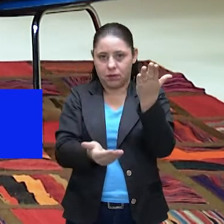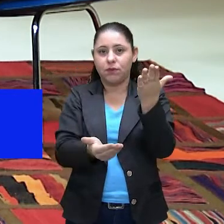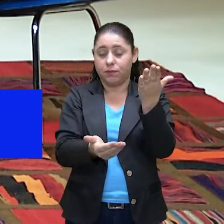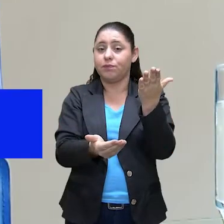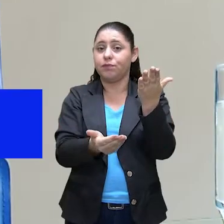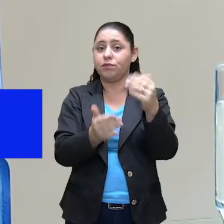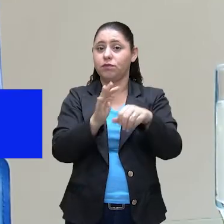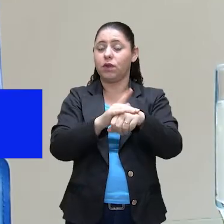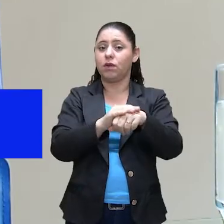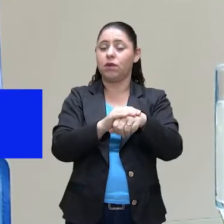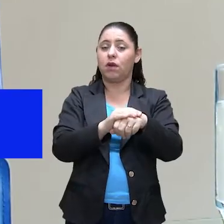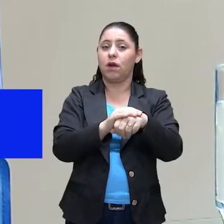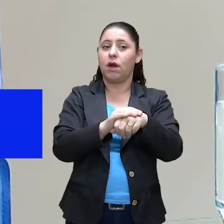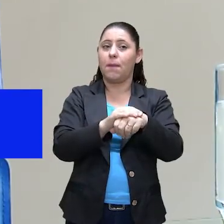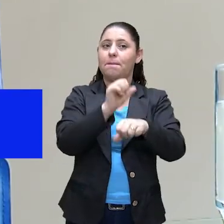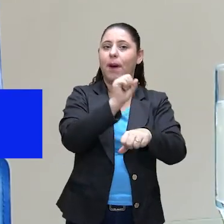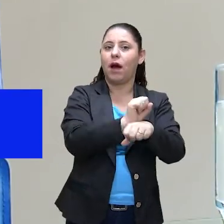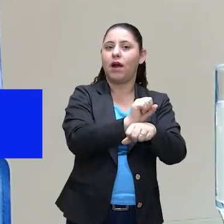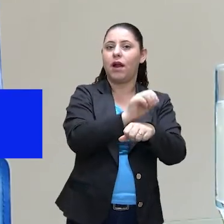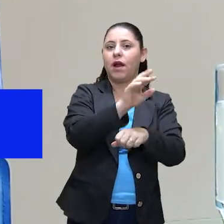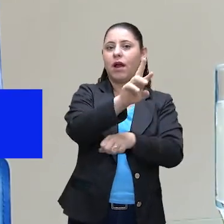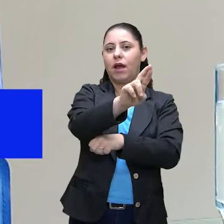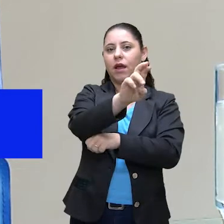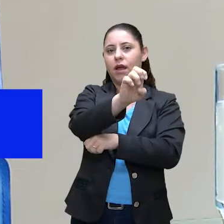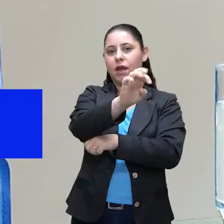sido adquirida, deixamos de usar a palavra